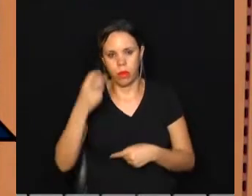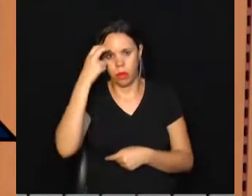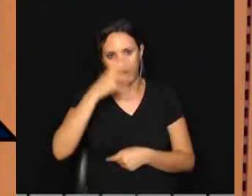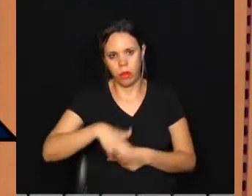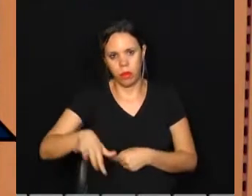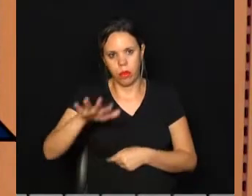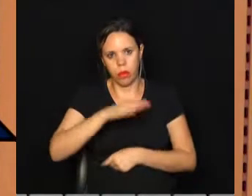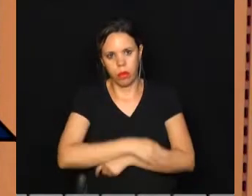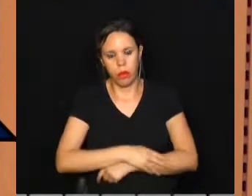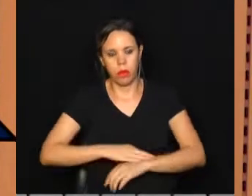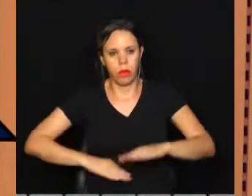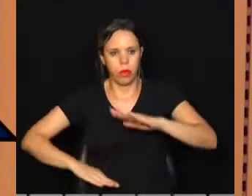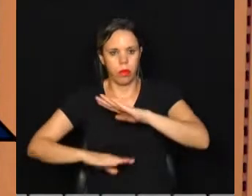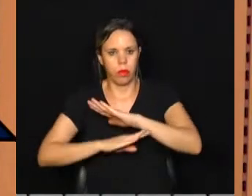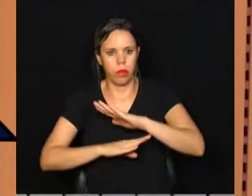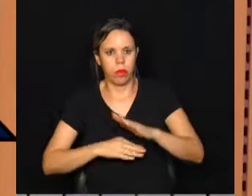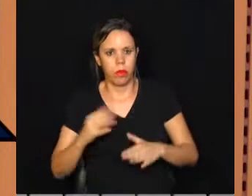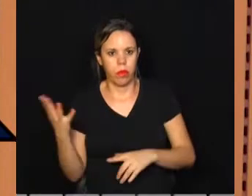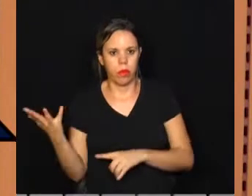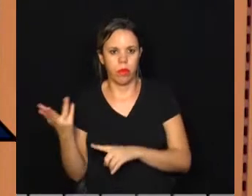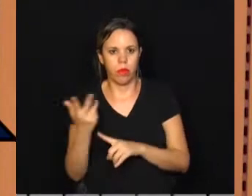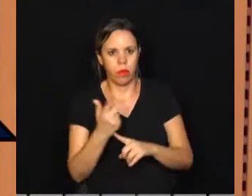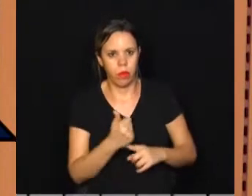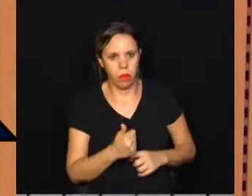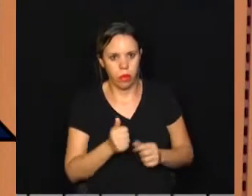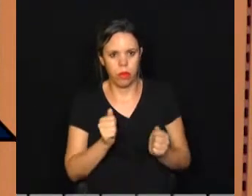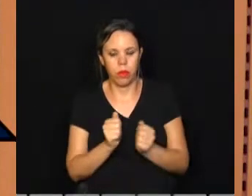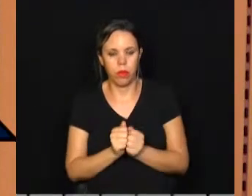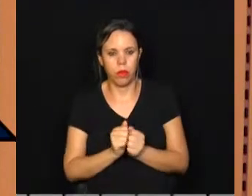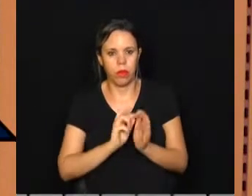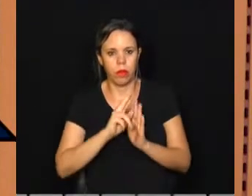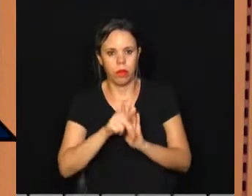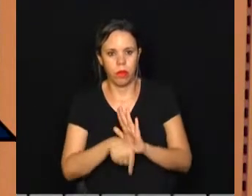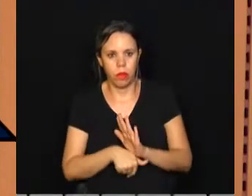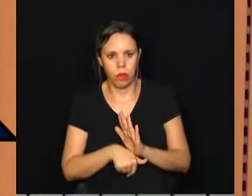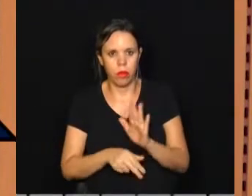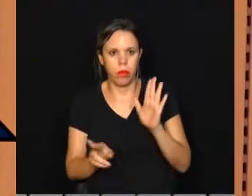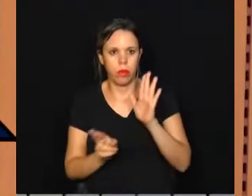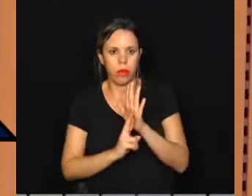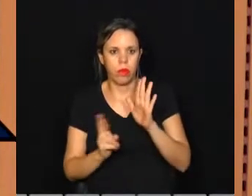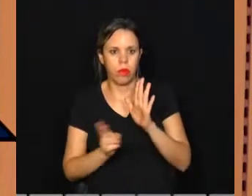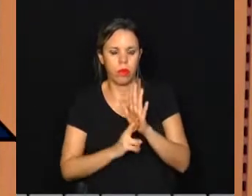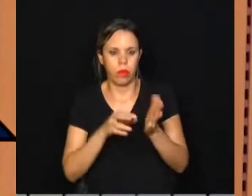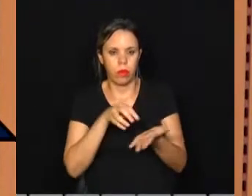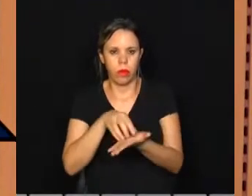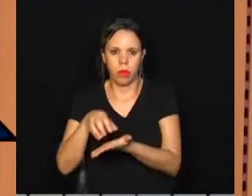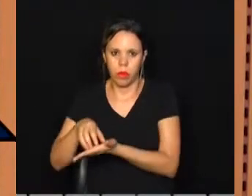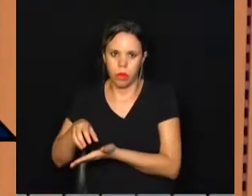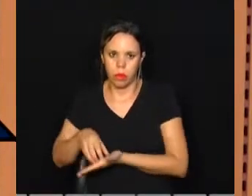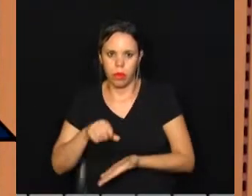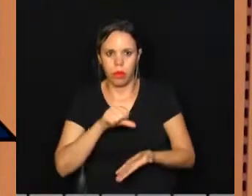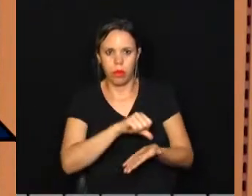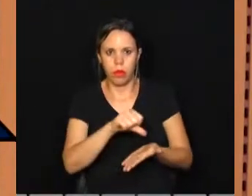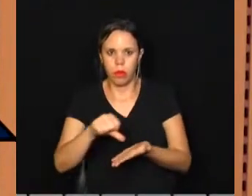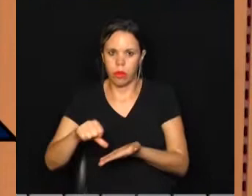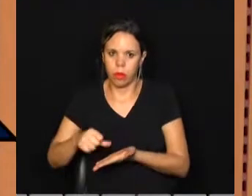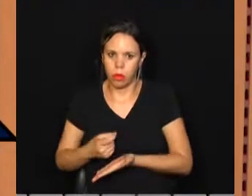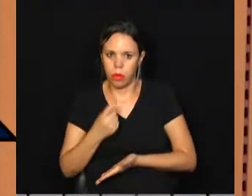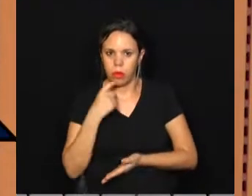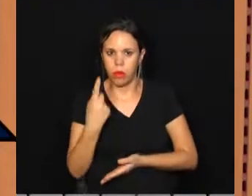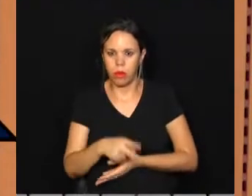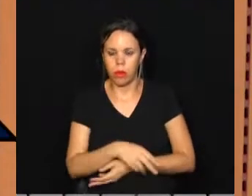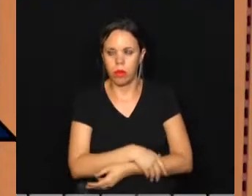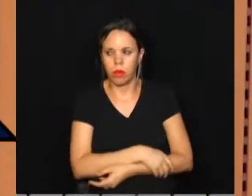para a Câmara Setorial das Artes, ao lado de diversas representações setoriais e territoriais de